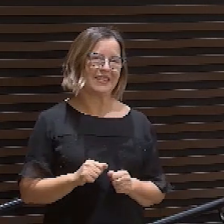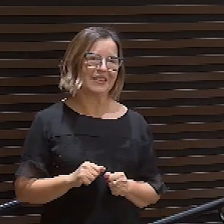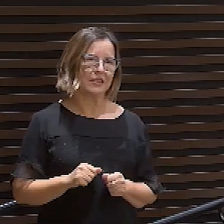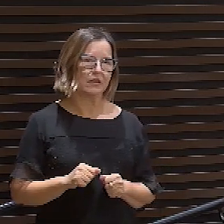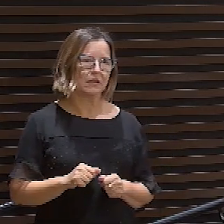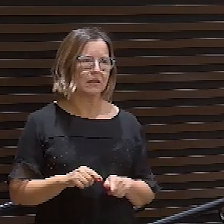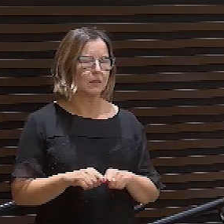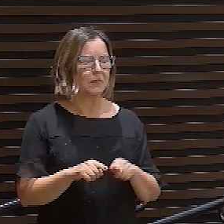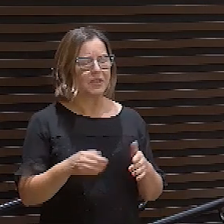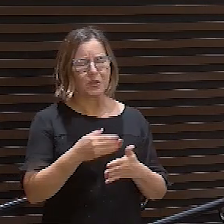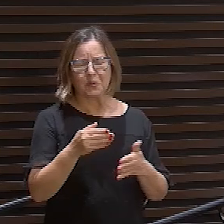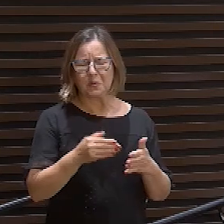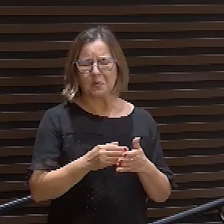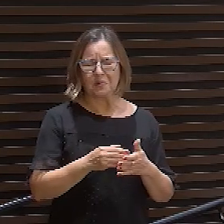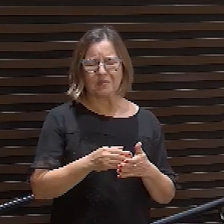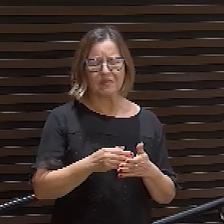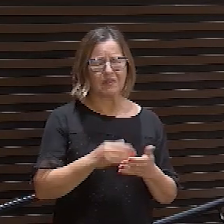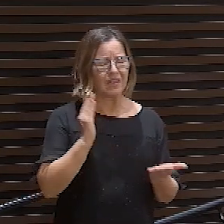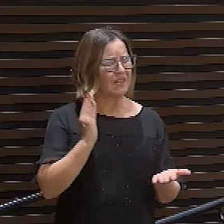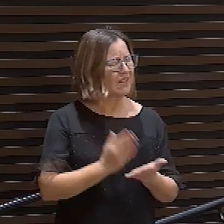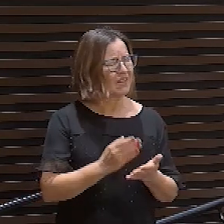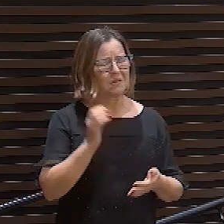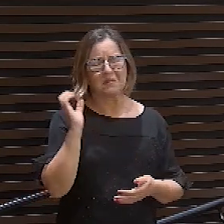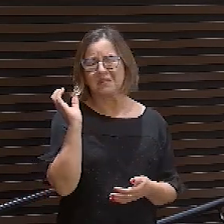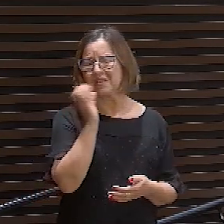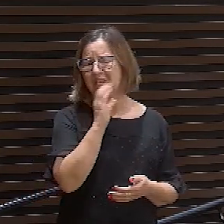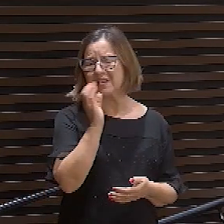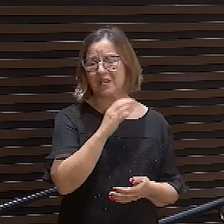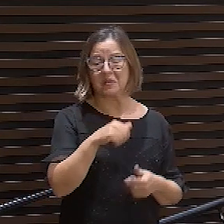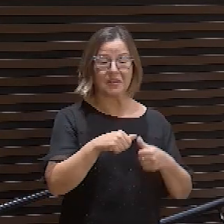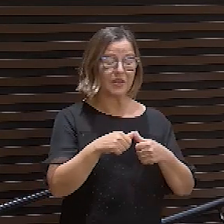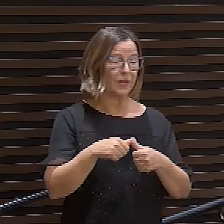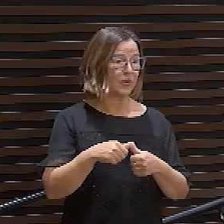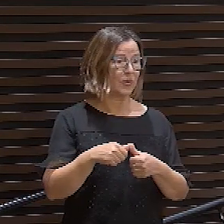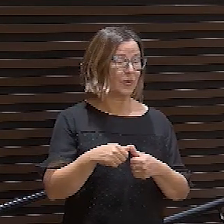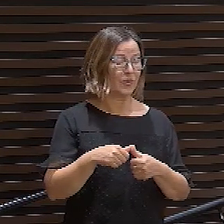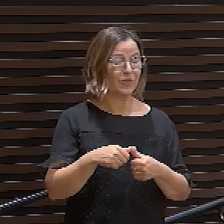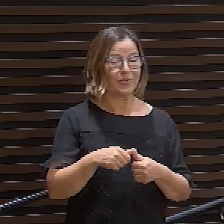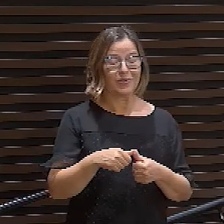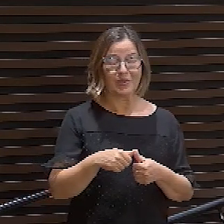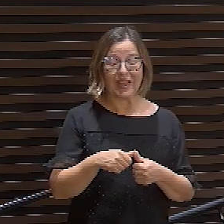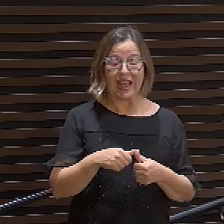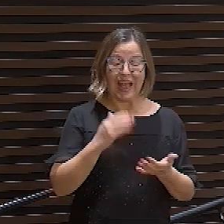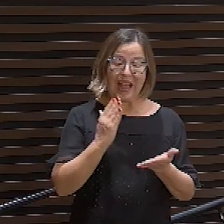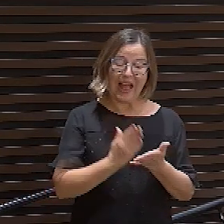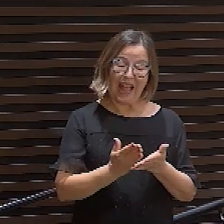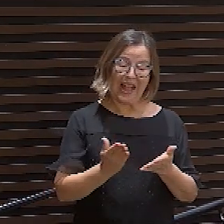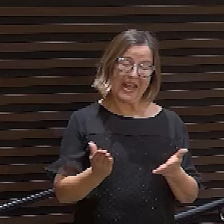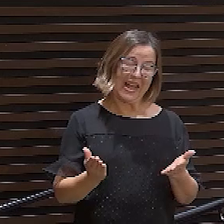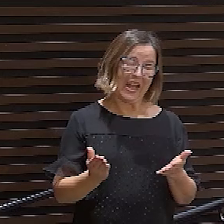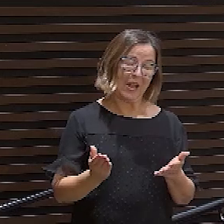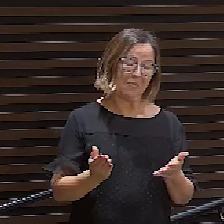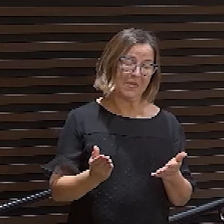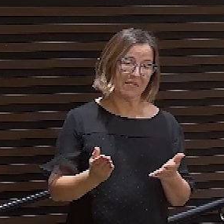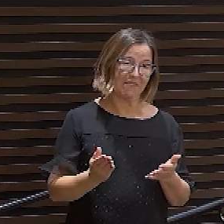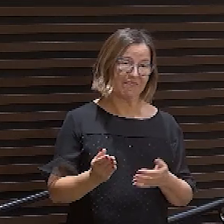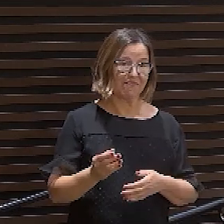Mas isso tudo é passageiro. Isso tudo tem uma lápide que um dia vai dizer aqui jaz.